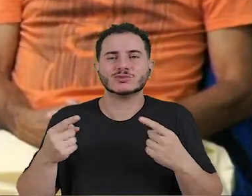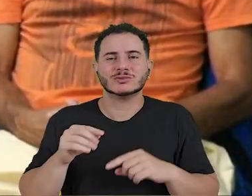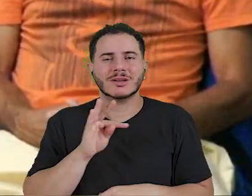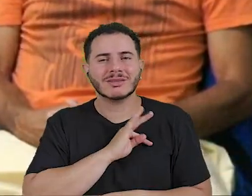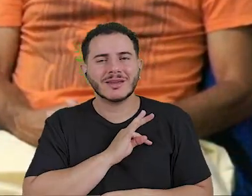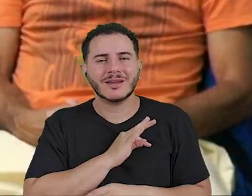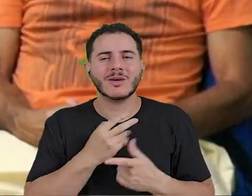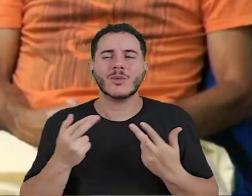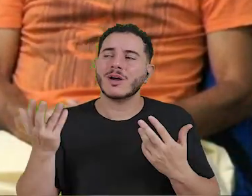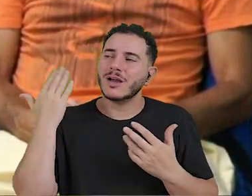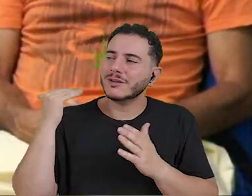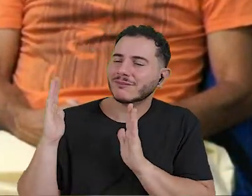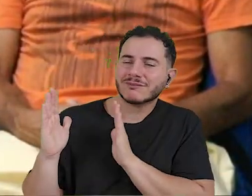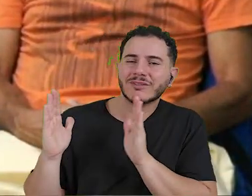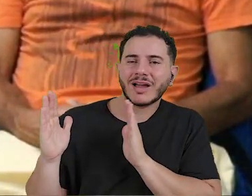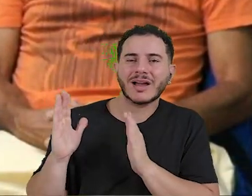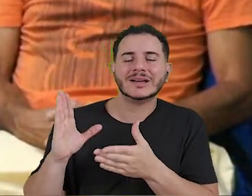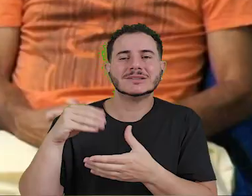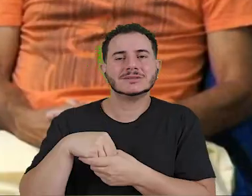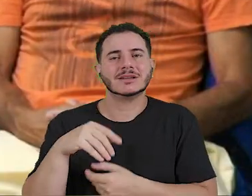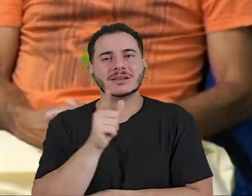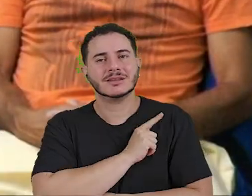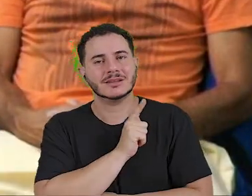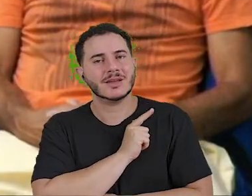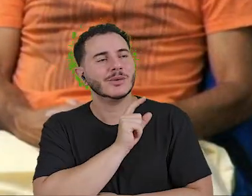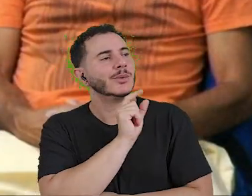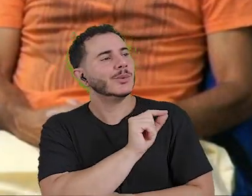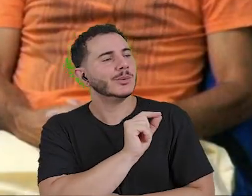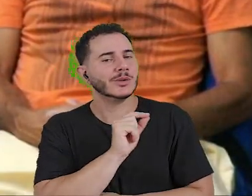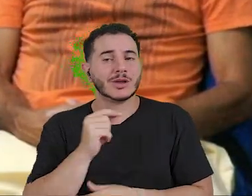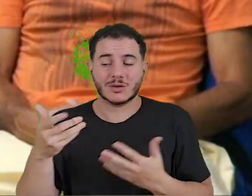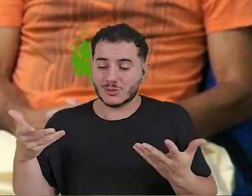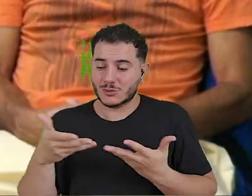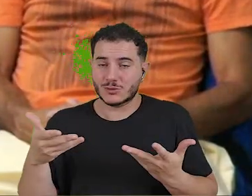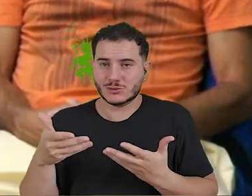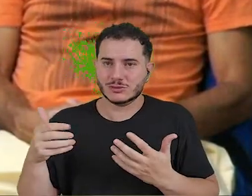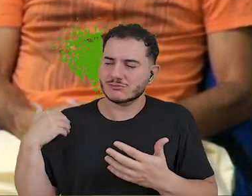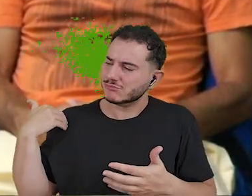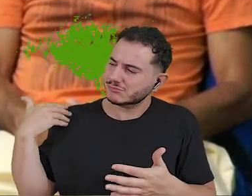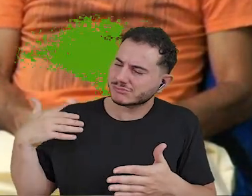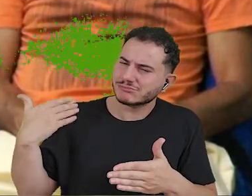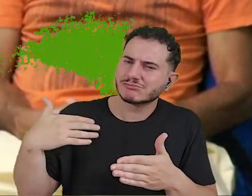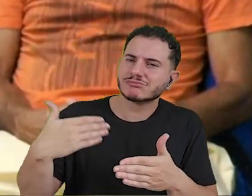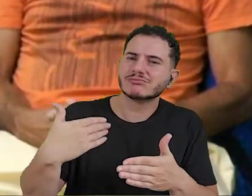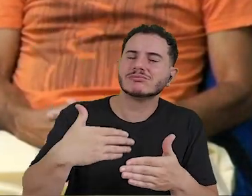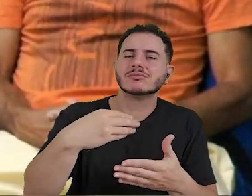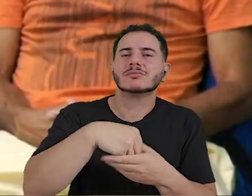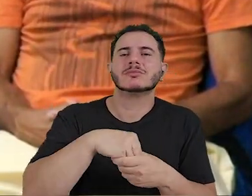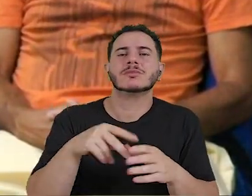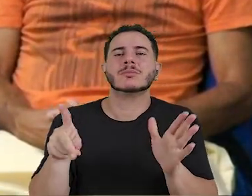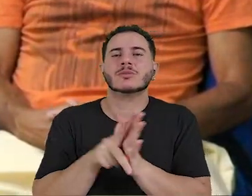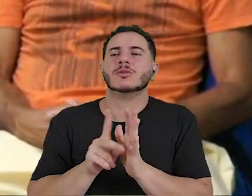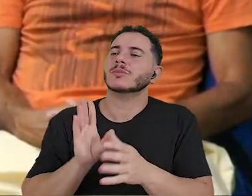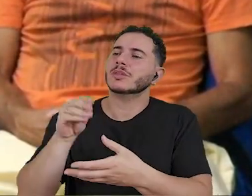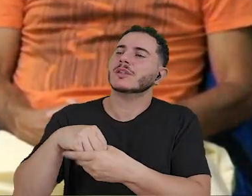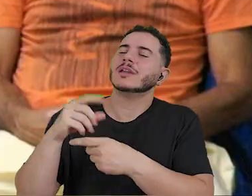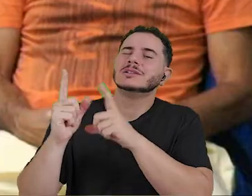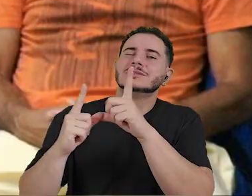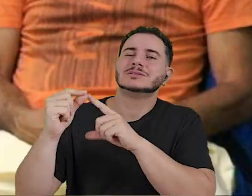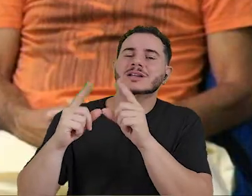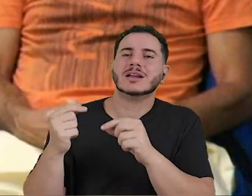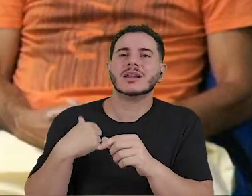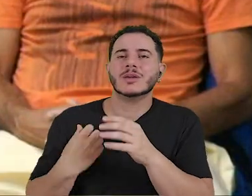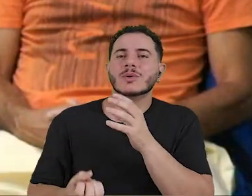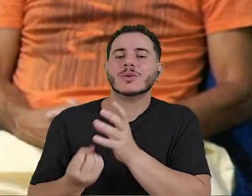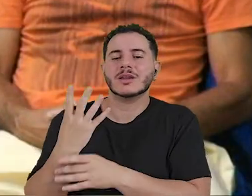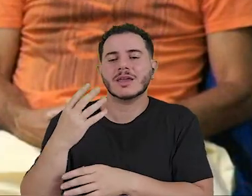Bach. Hoje em dia, nós fazemos tudo isso. Eu dentro do estilo criei Bach de